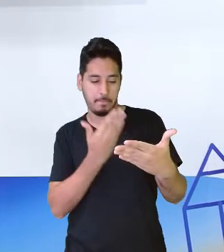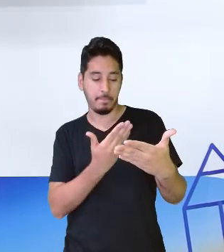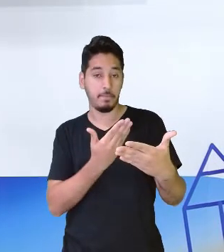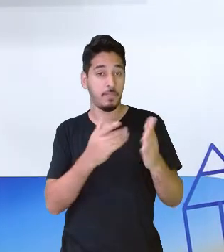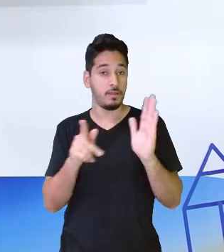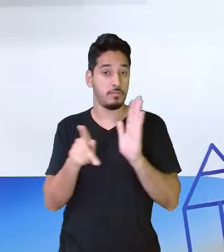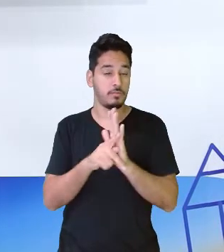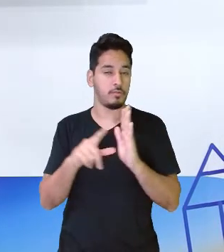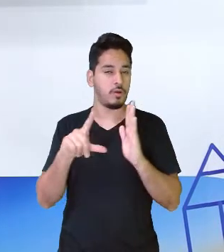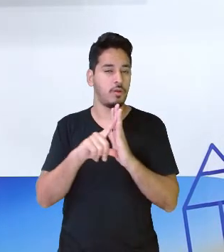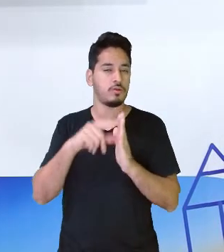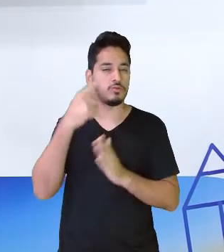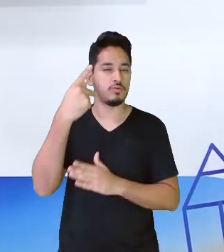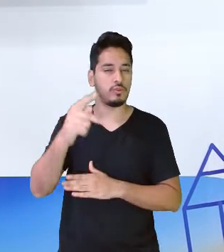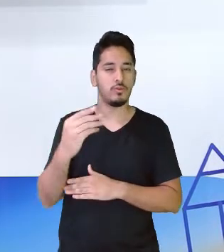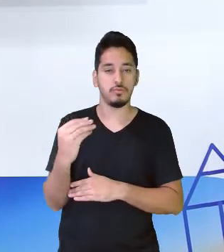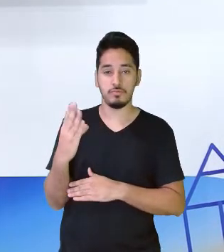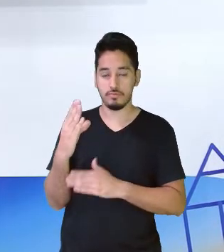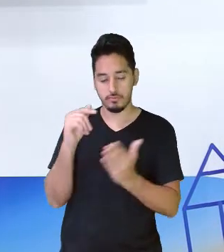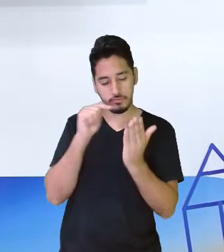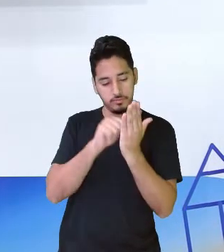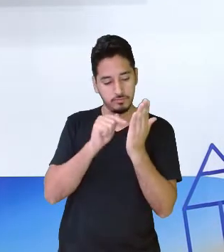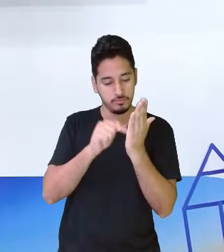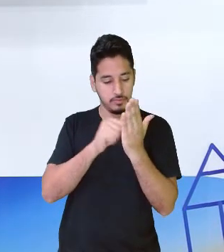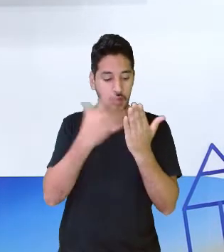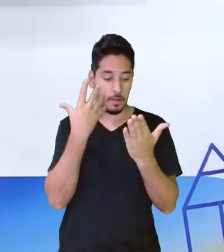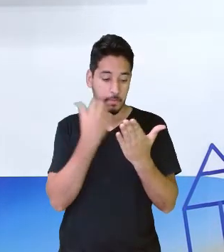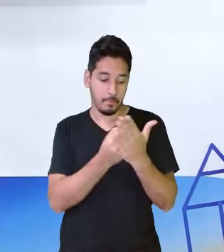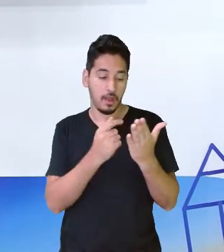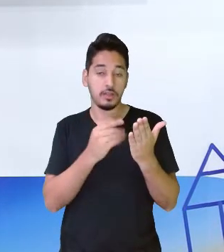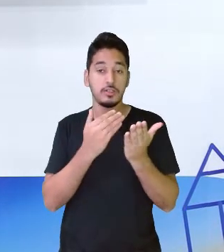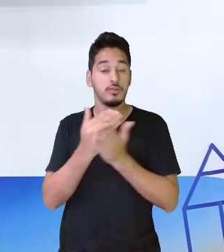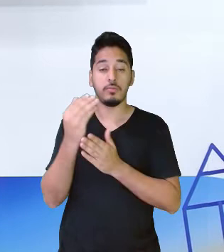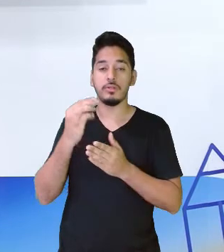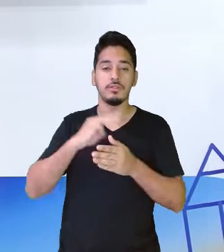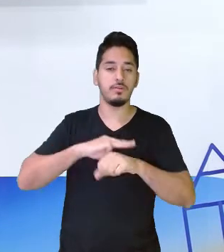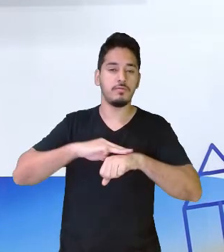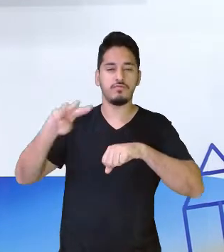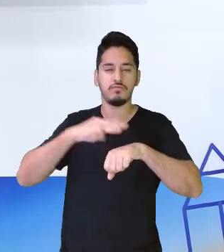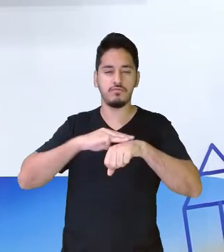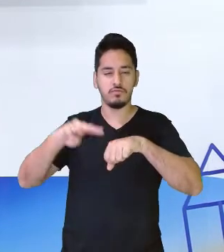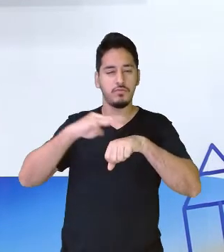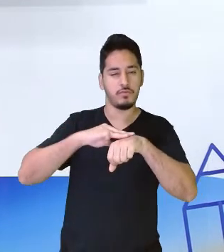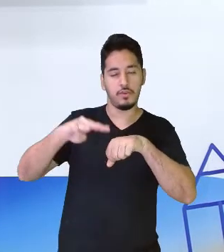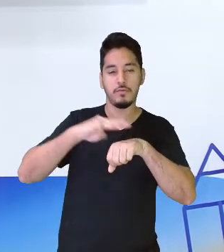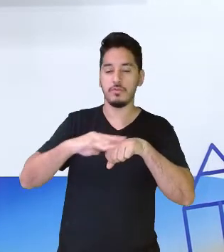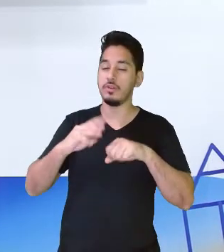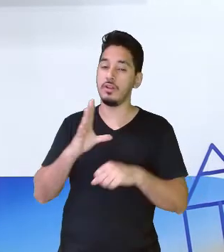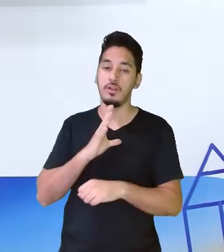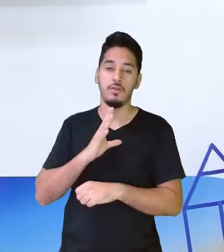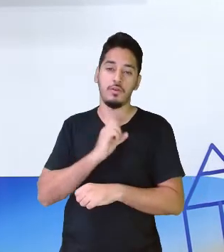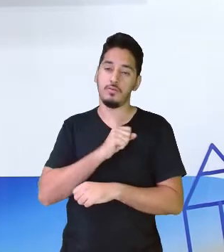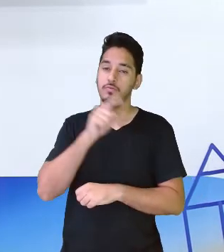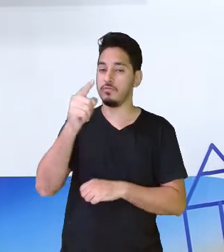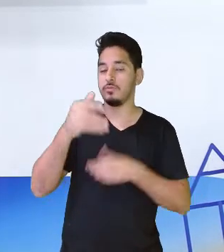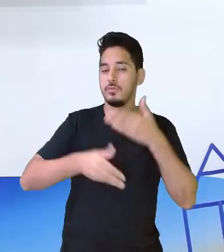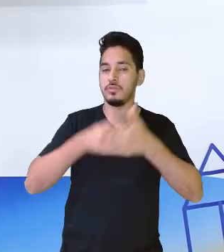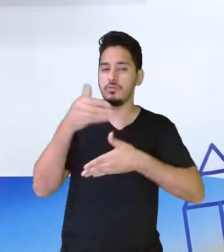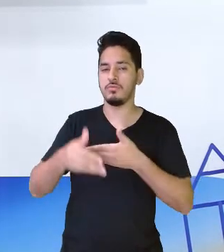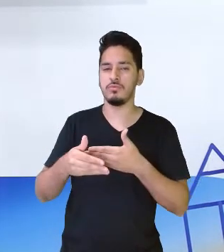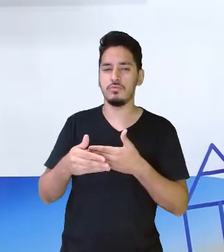do seu aparelho, começa a mandar a tua mensagem. Eu amo quando vocês participam comigo. Não